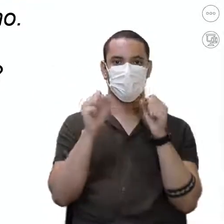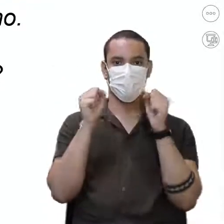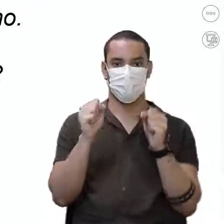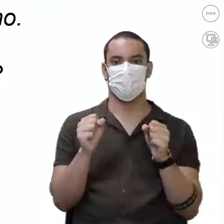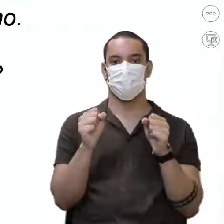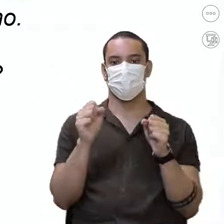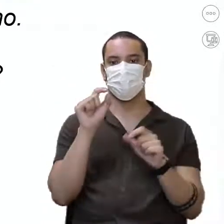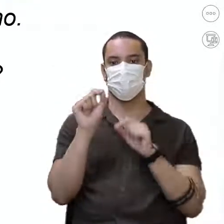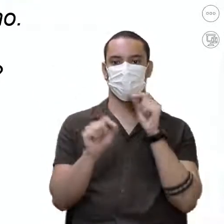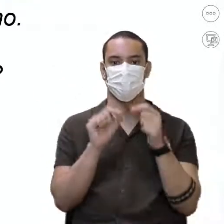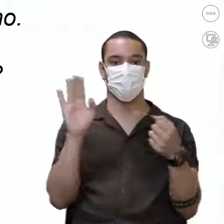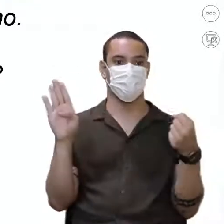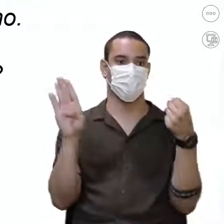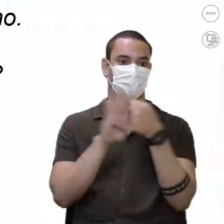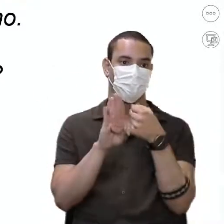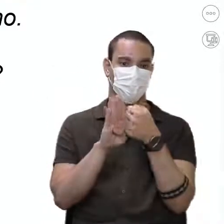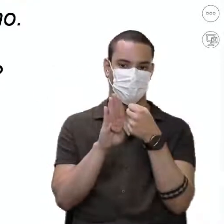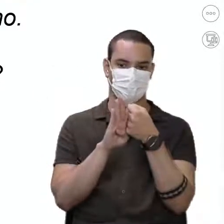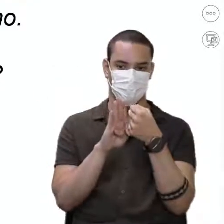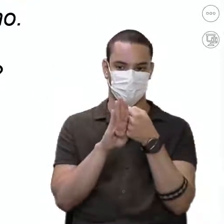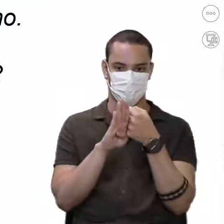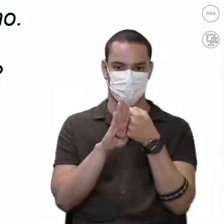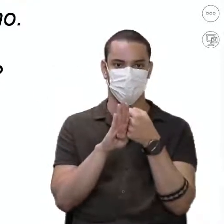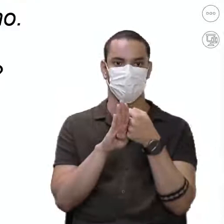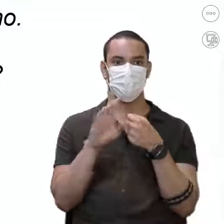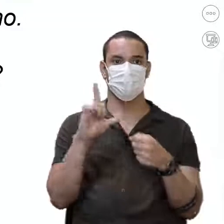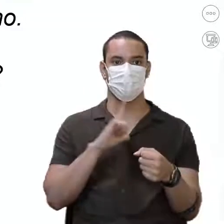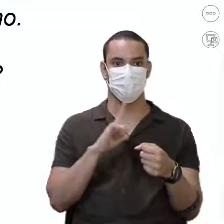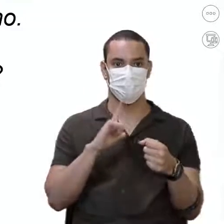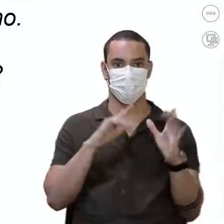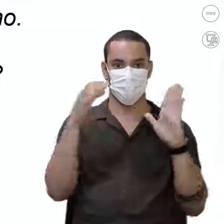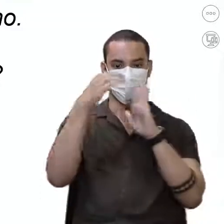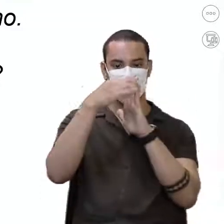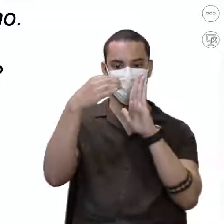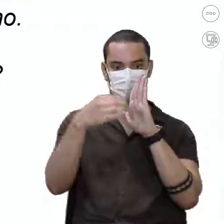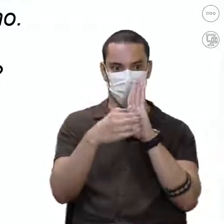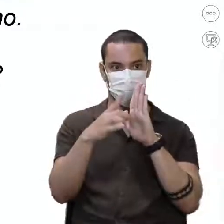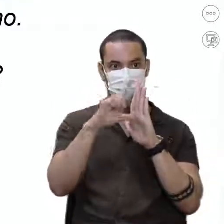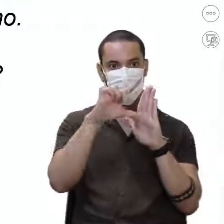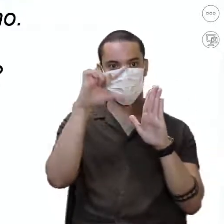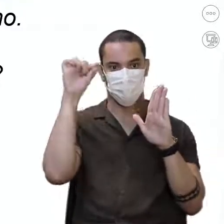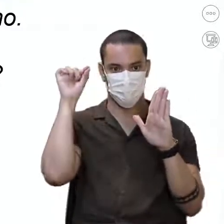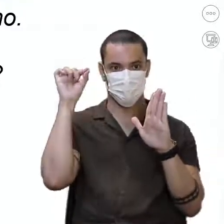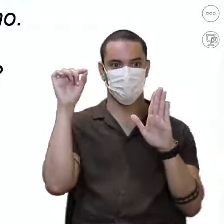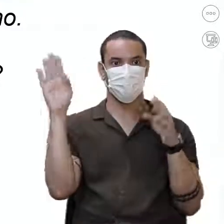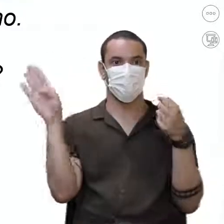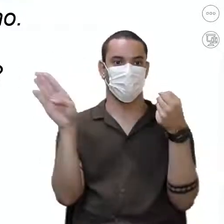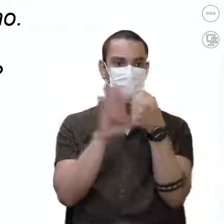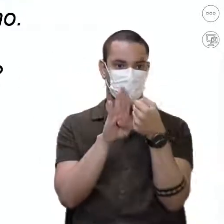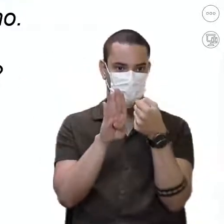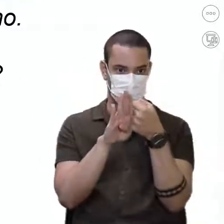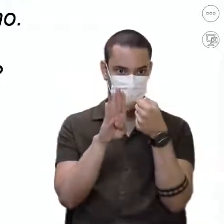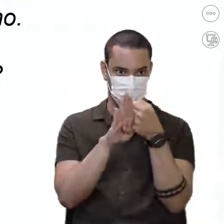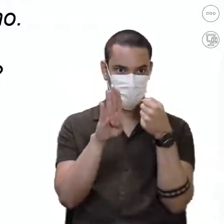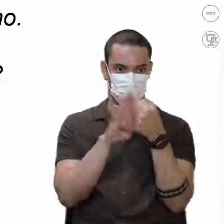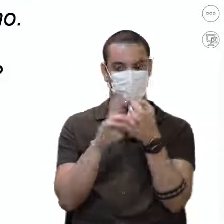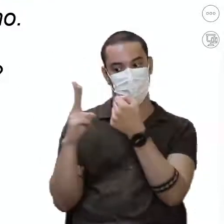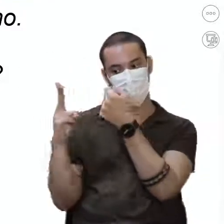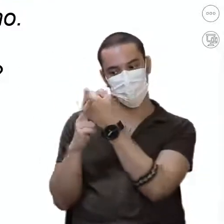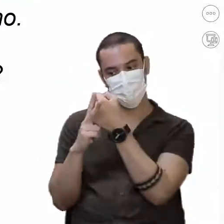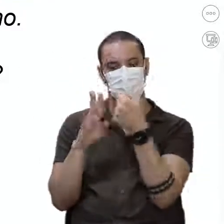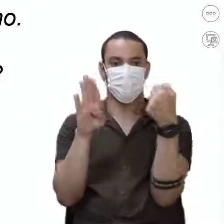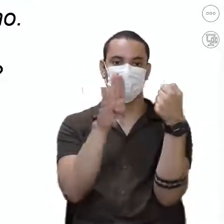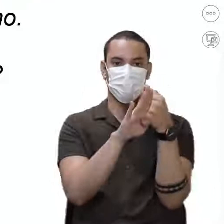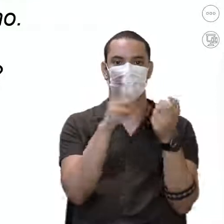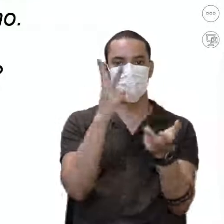ela também trabalha como substantivo. Ela tem duas classificações gramaticais e como substantivo, ela